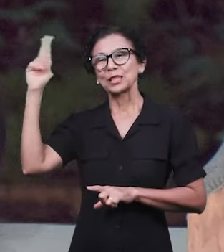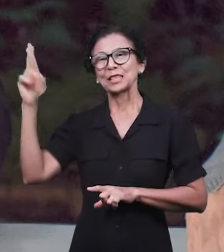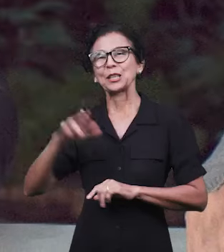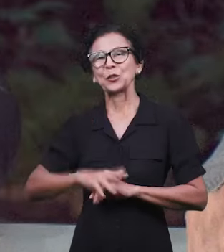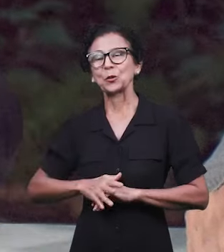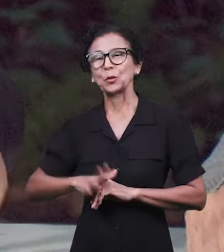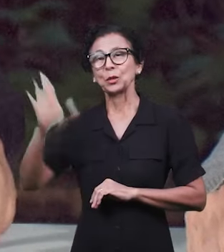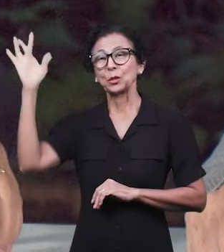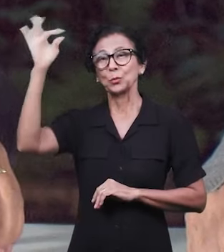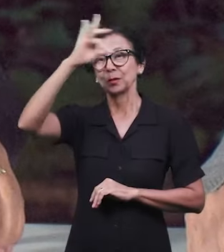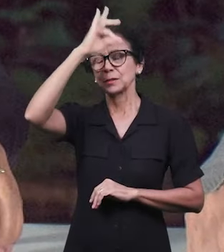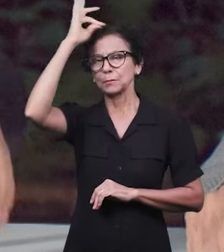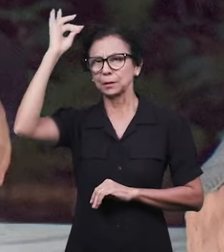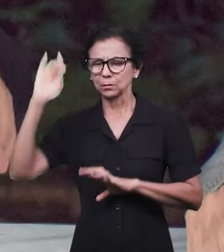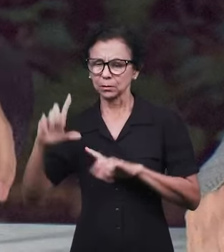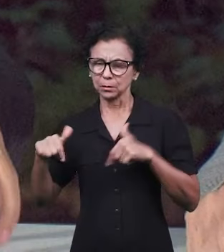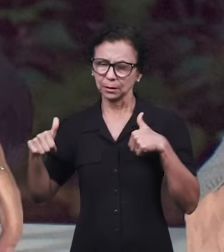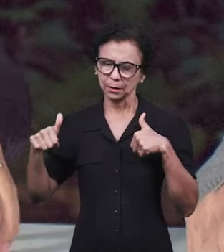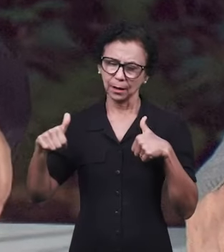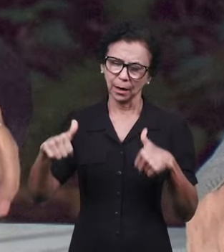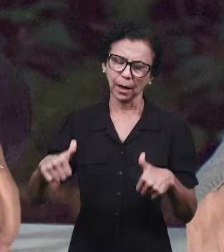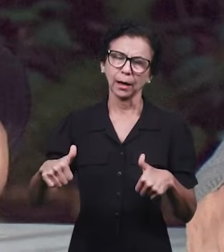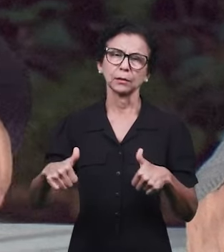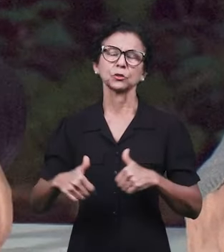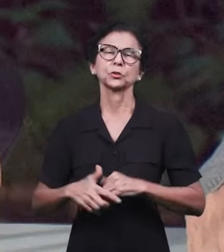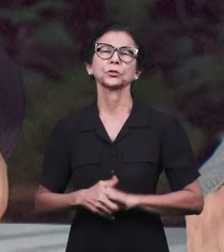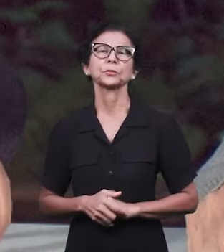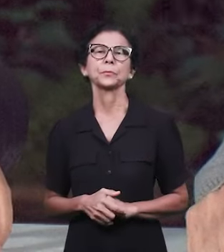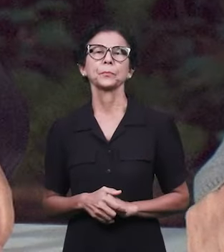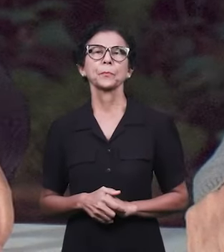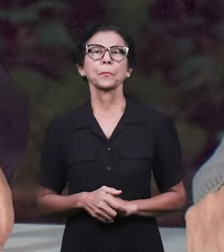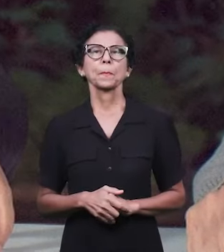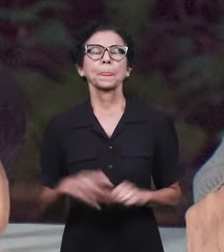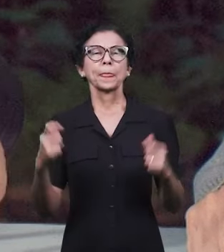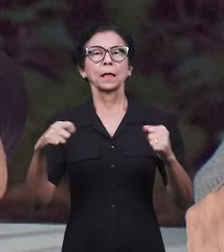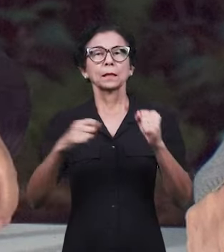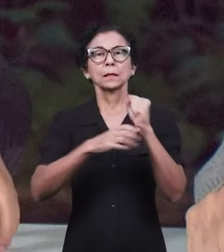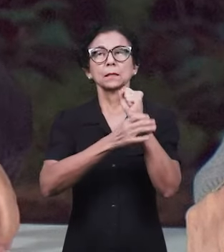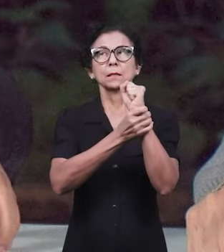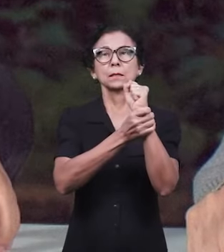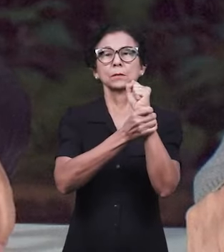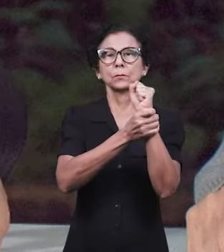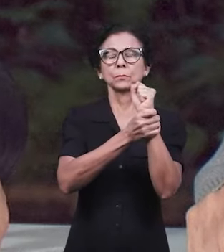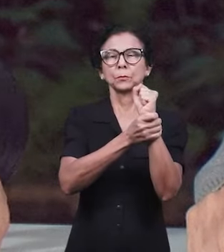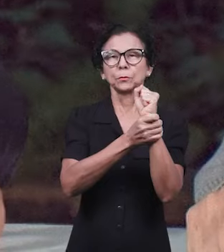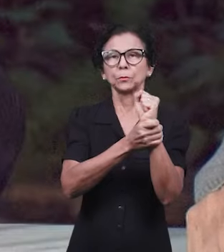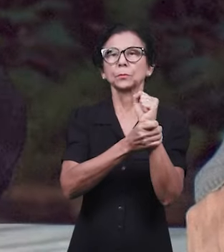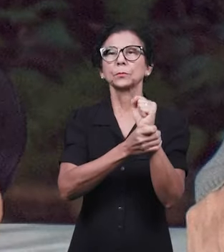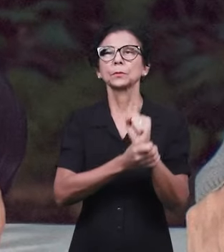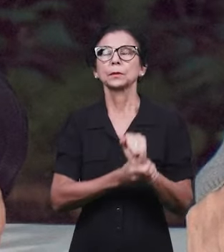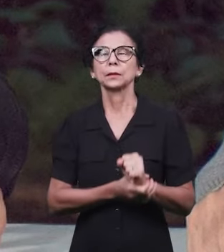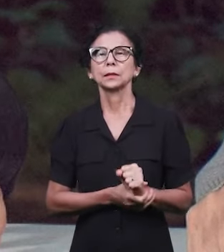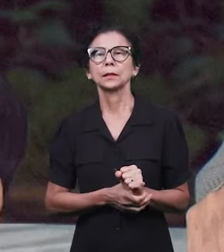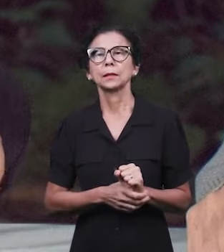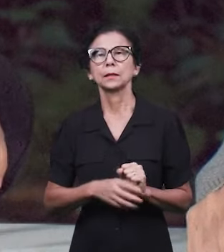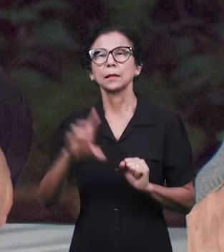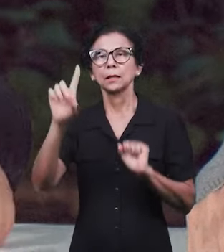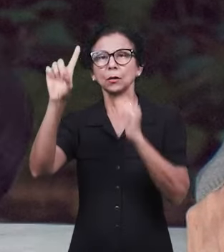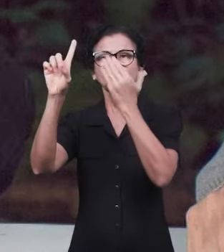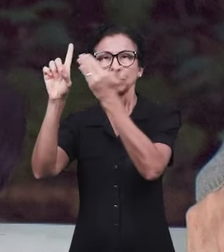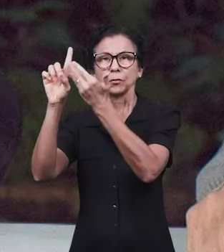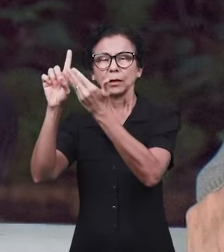onde nós estamos vendo nesse seminário as promessas do Senhor ser cumpridas. Então, nós como os professores, nós